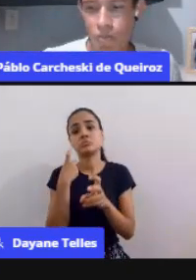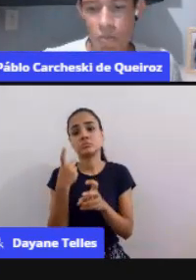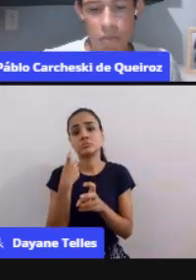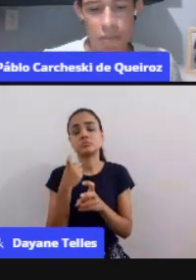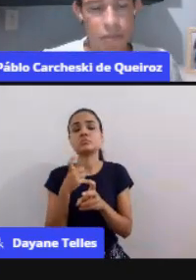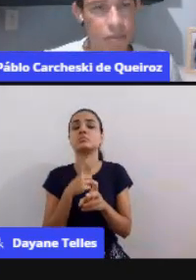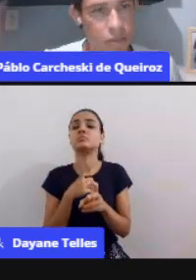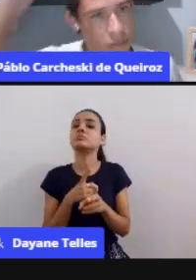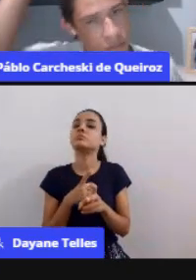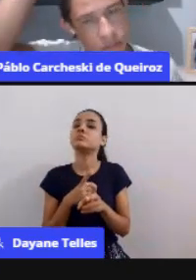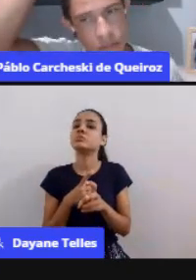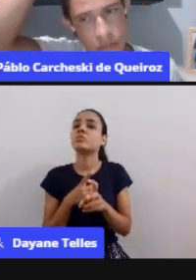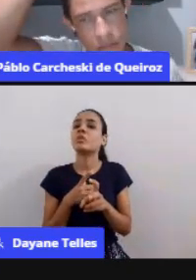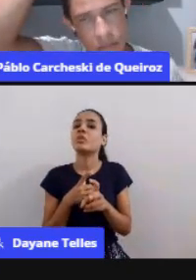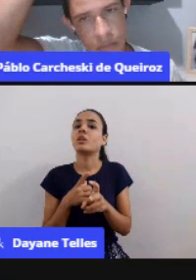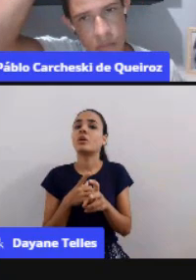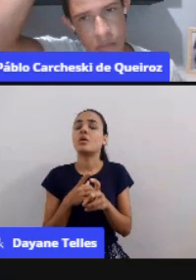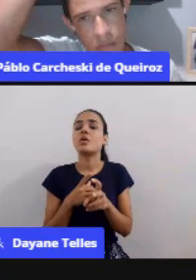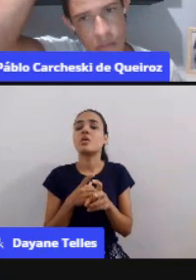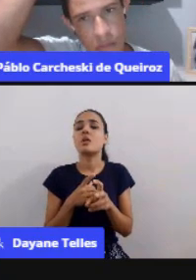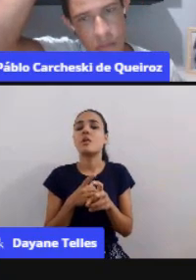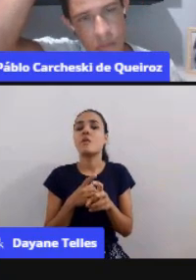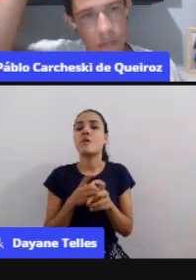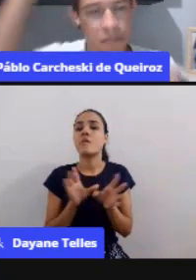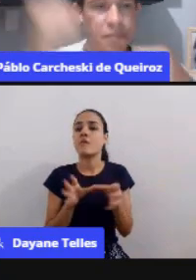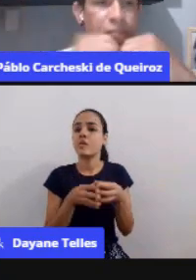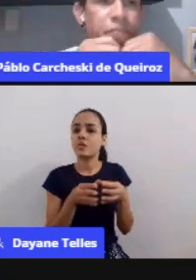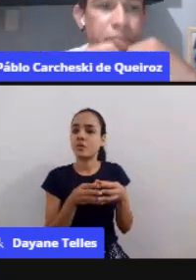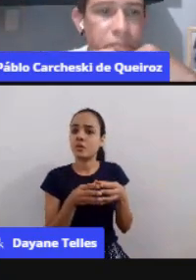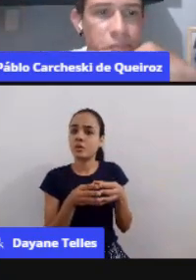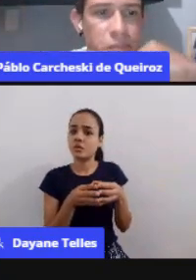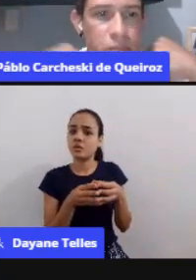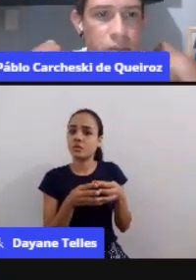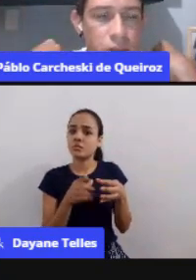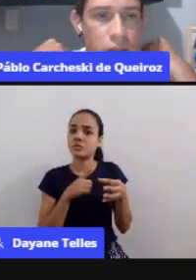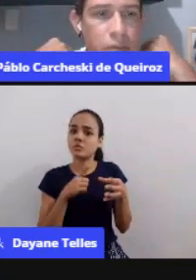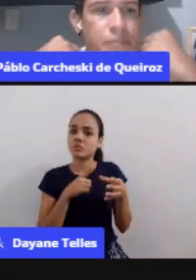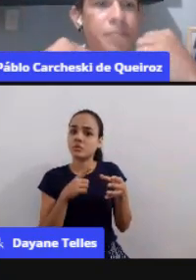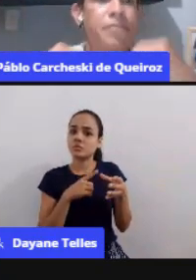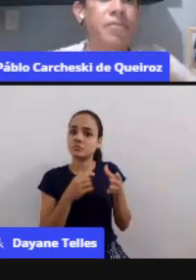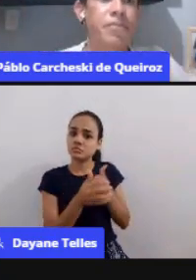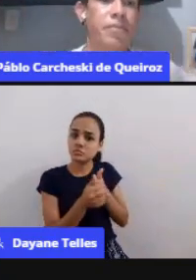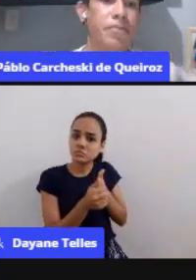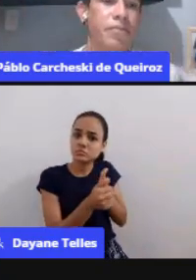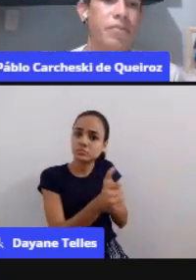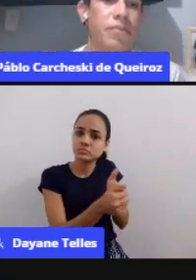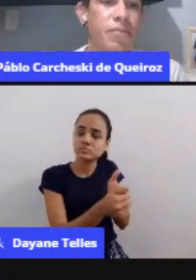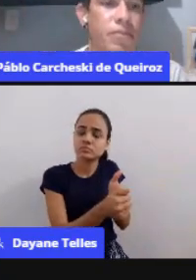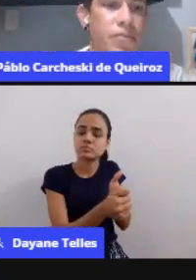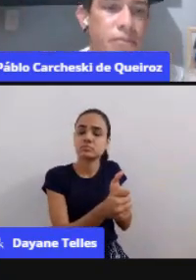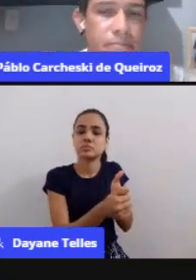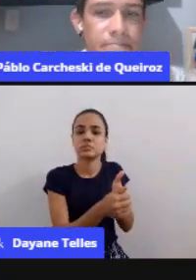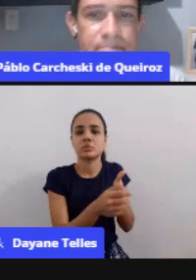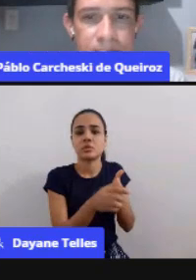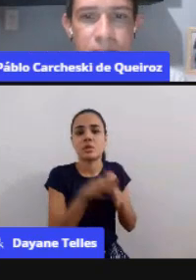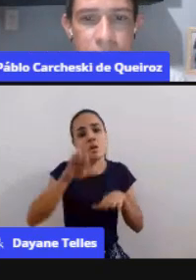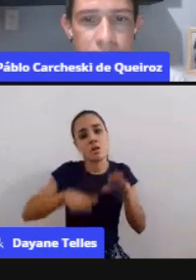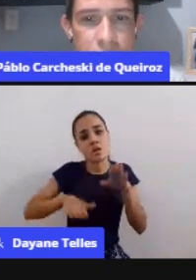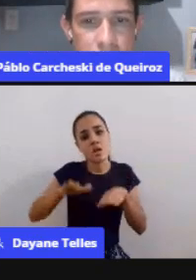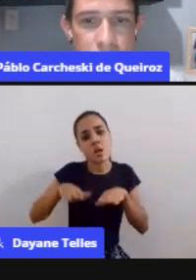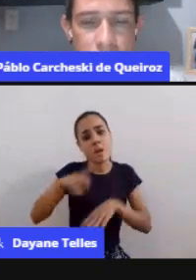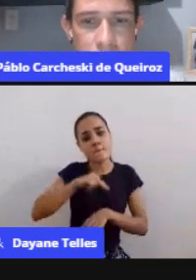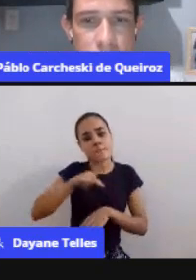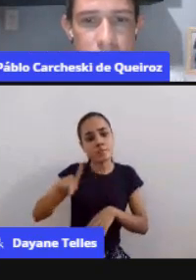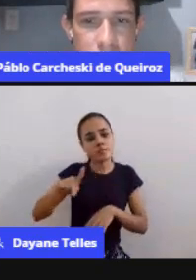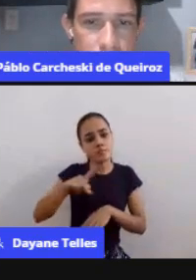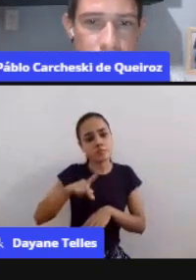trazer para questionamento e ver como que isso se dá com essas turmas, né? Isso vai depender do professor, esse olhar, esse conhecimento que ele tem com